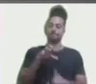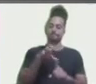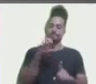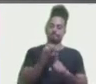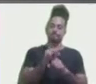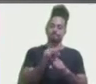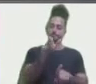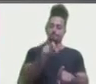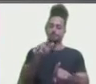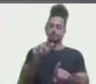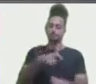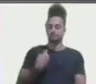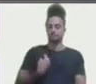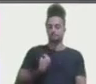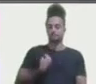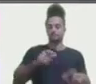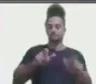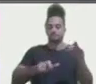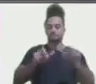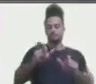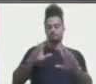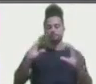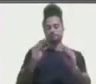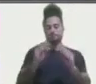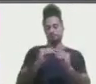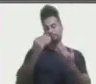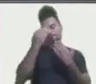acho que é disso que se trata obrigado senhor presidente uma boa noite a todos